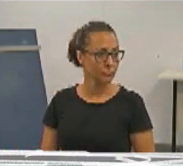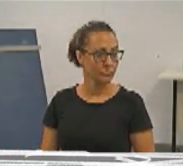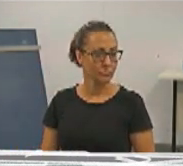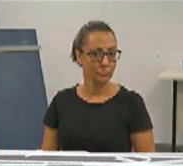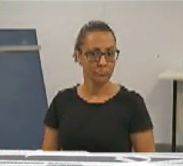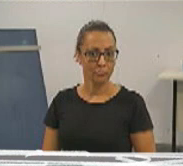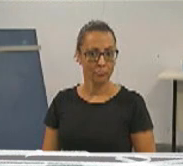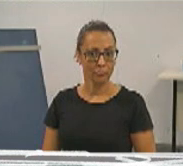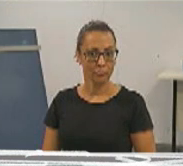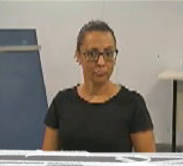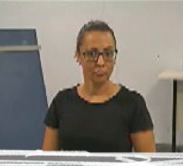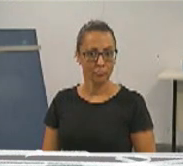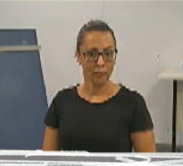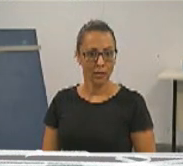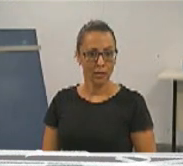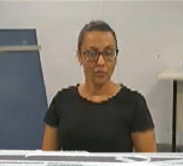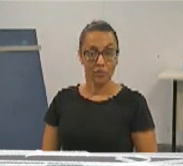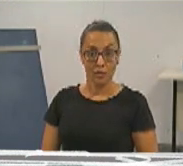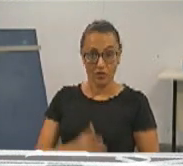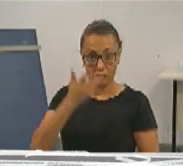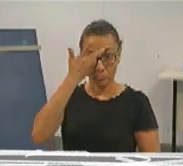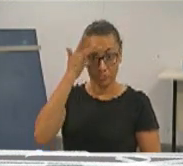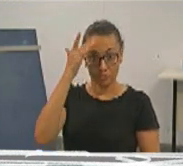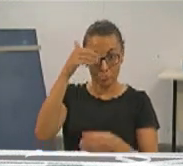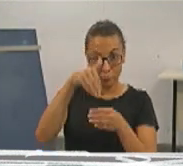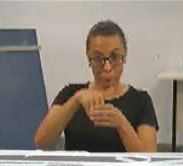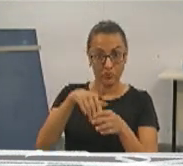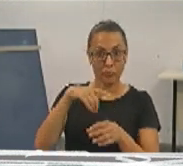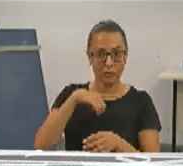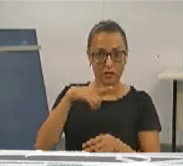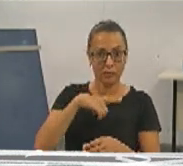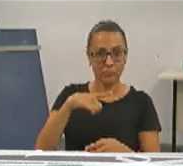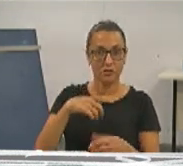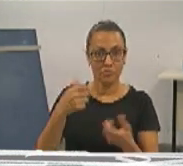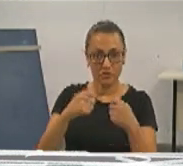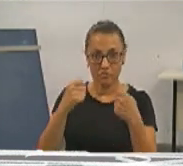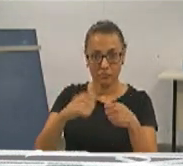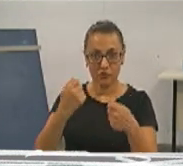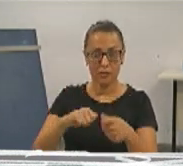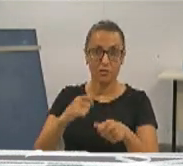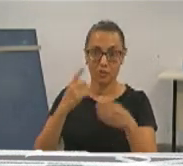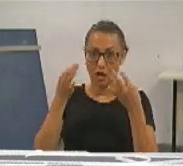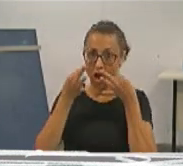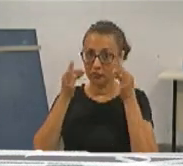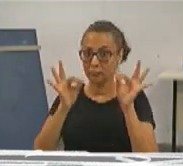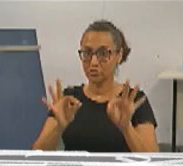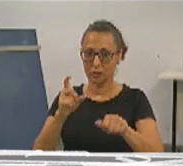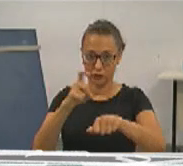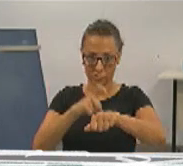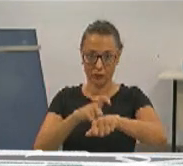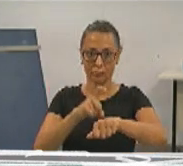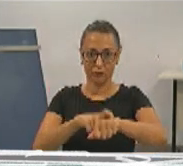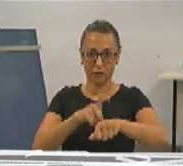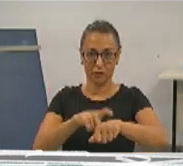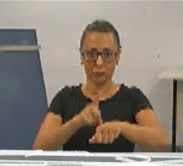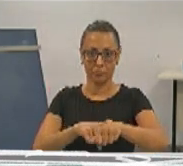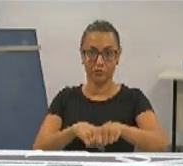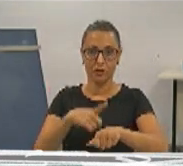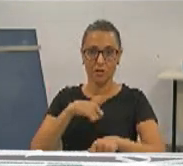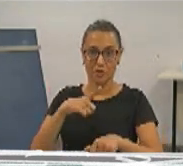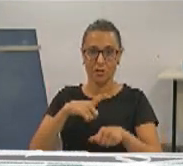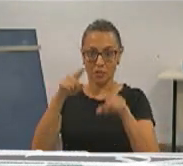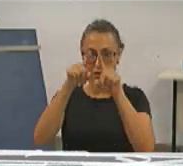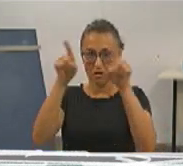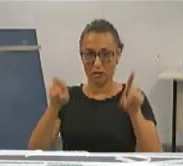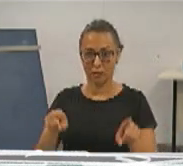Os tempos serão para que os candidatos inscritos aos questionamentos estejam atentos ao tempo destinado. Os candidatos têm essa tela